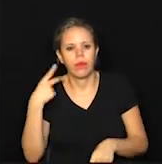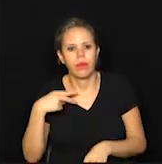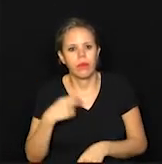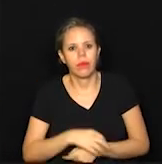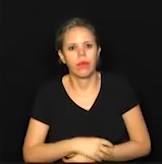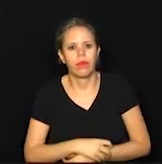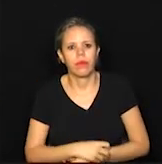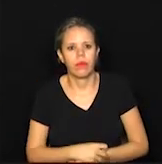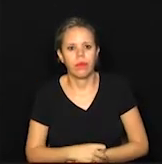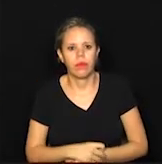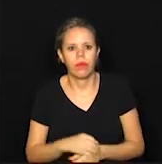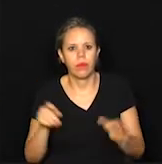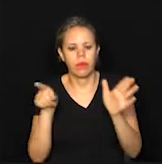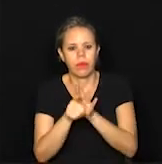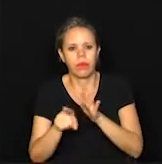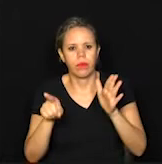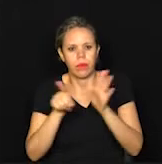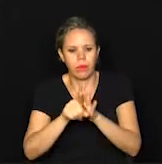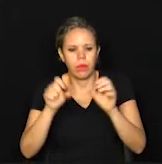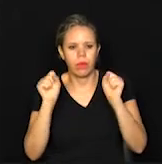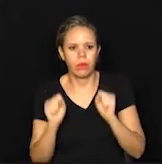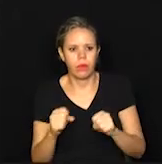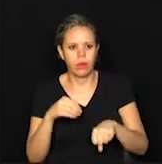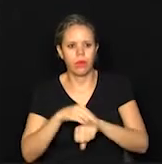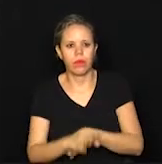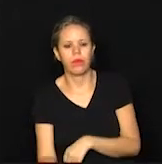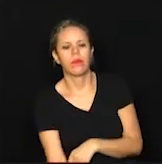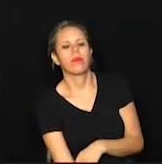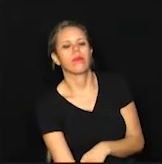vereadores e as perguntas que podem ser enviadas